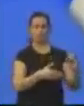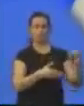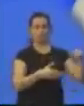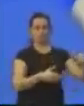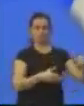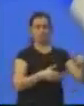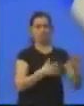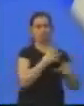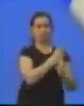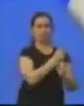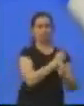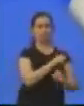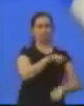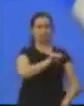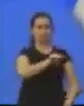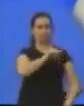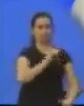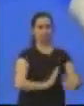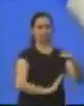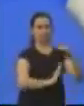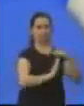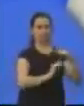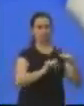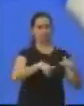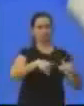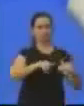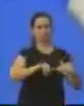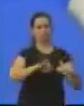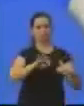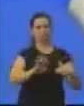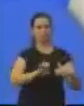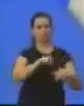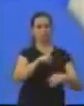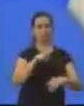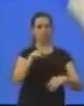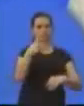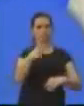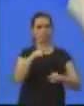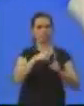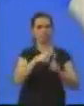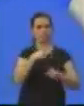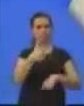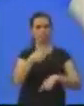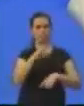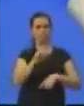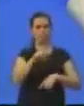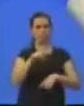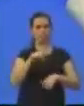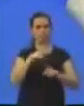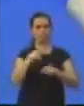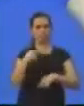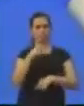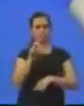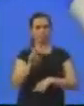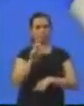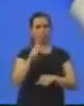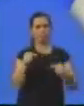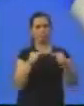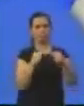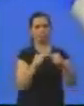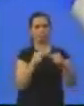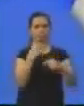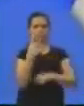Então, eu quero calcular no item A o limite de x² mais 10x menos 5 quando x tende